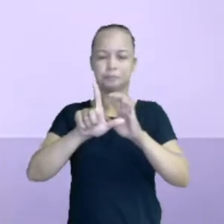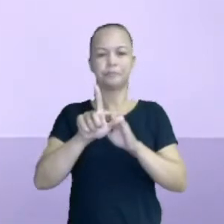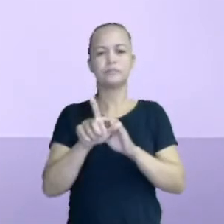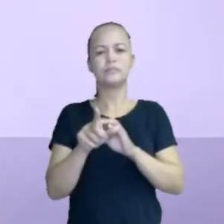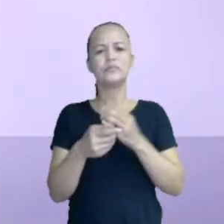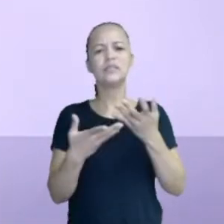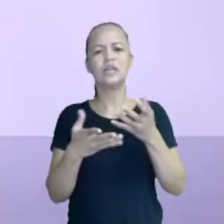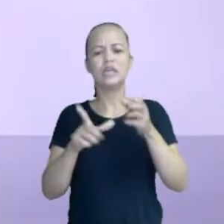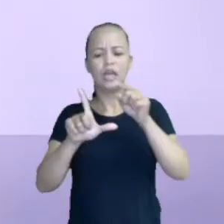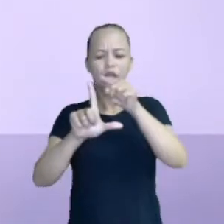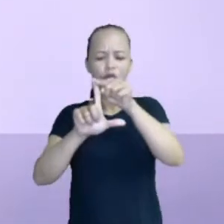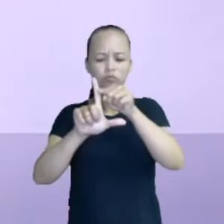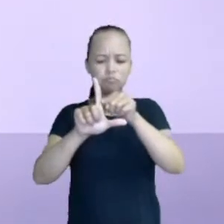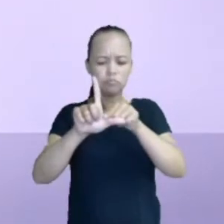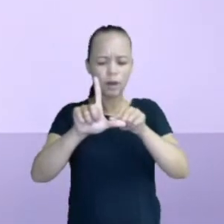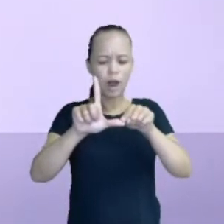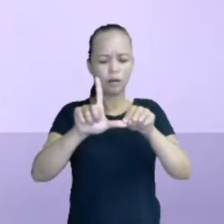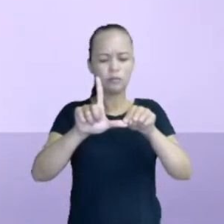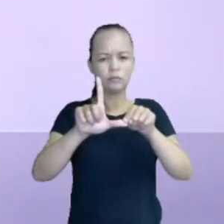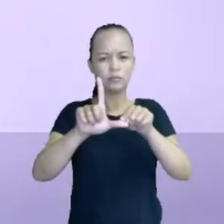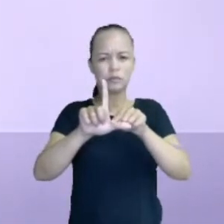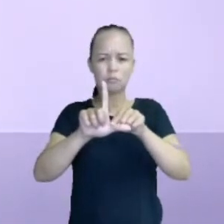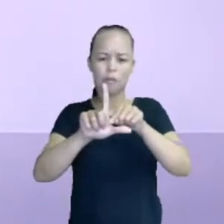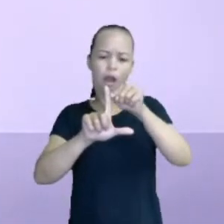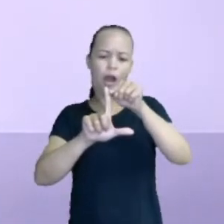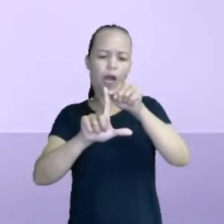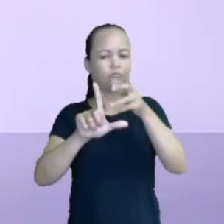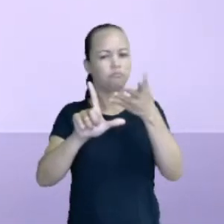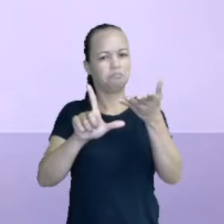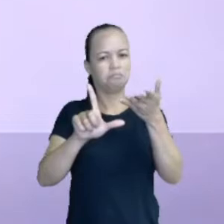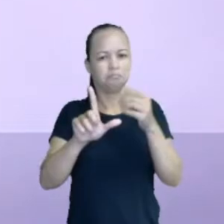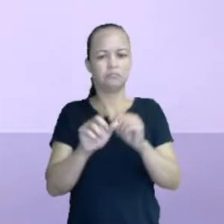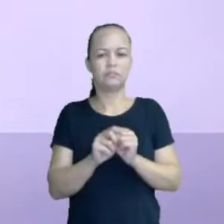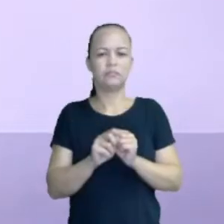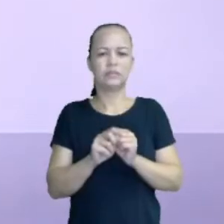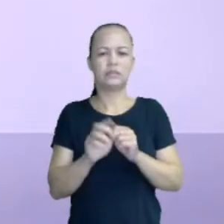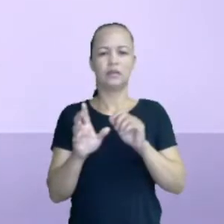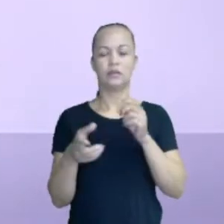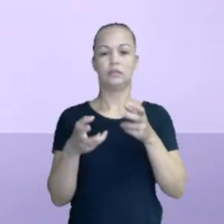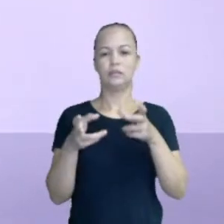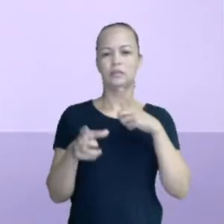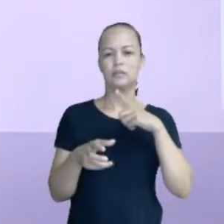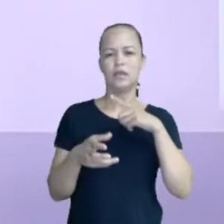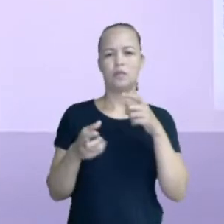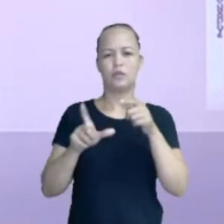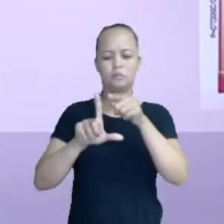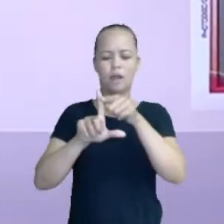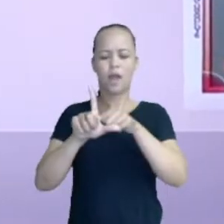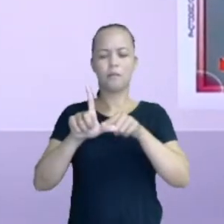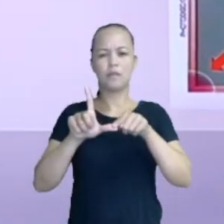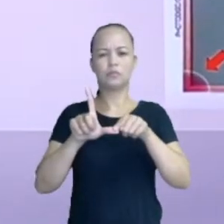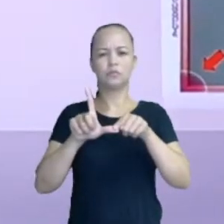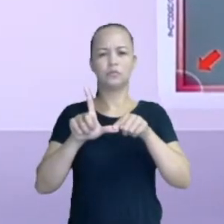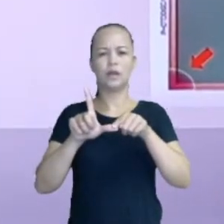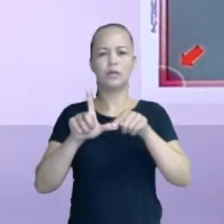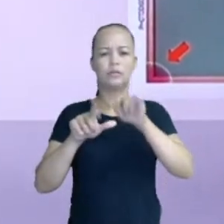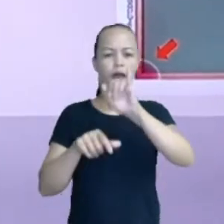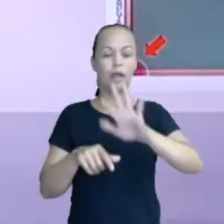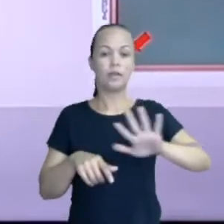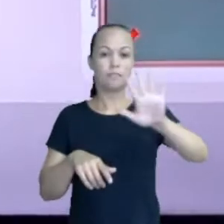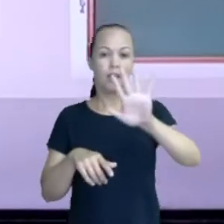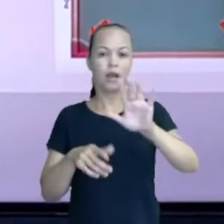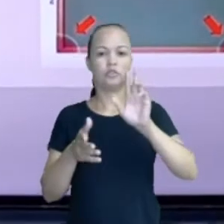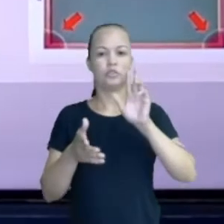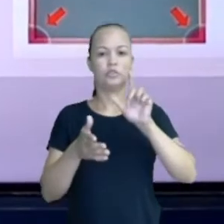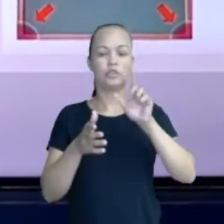E aí eu vou puxar a semi-reta para cima e para aqui para o lado. Veja que eu tive a mesma abertura daquela imagem que eu mostrei anterior. Deixa eu